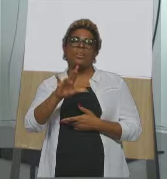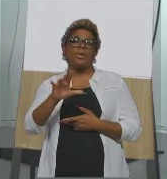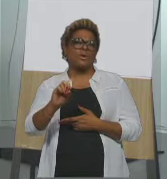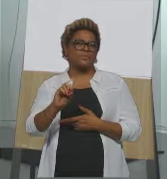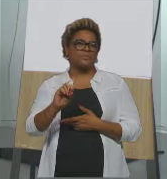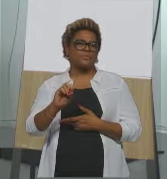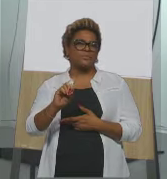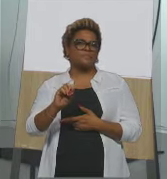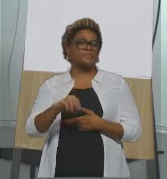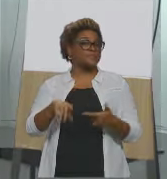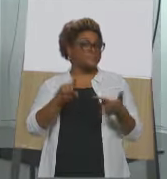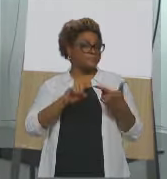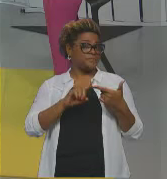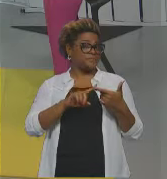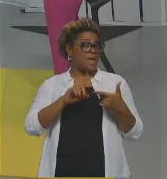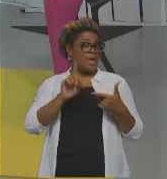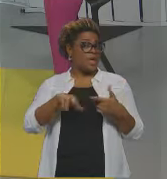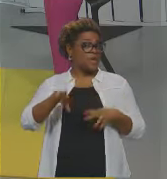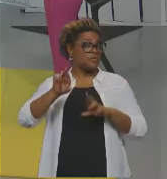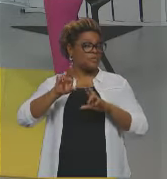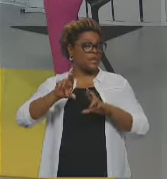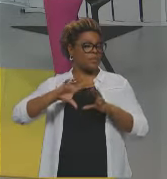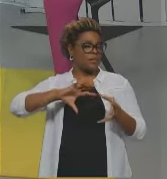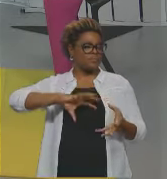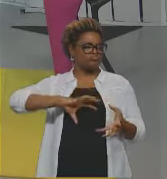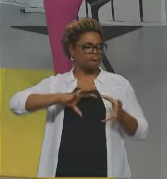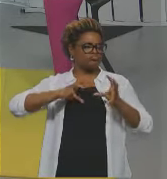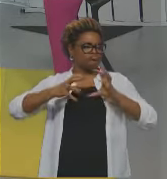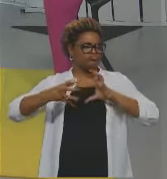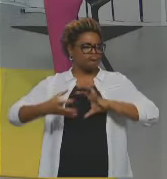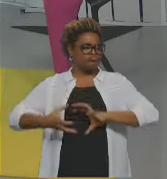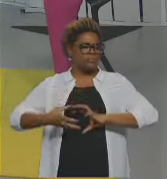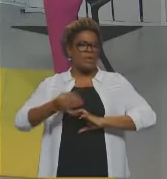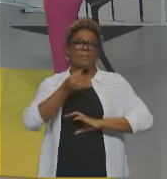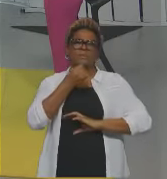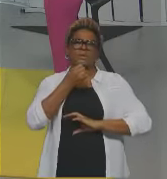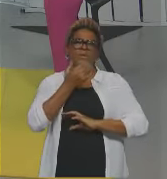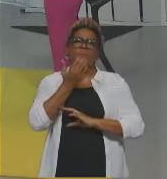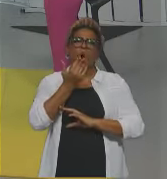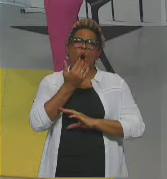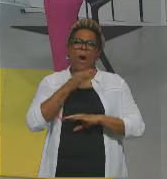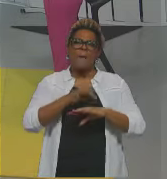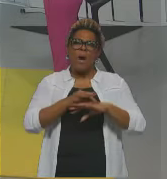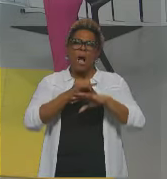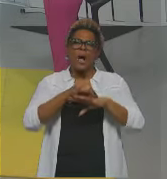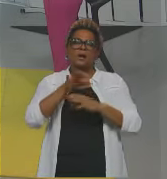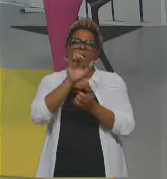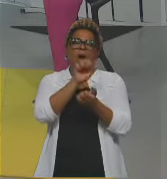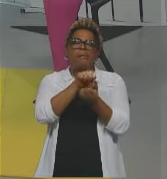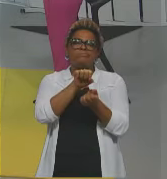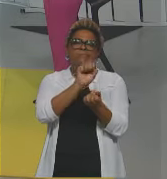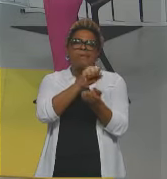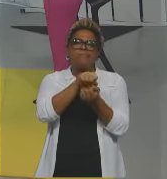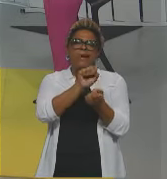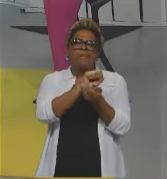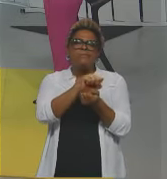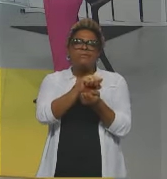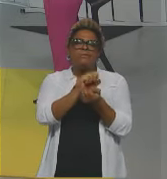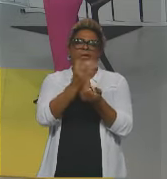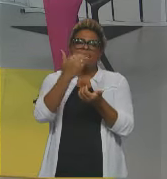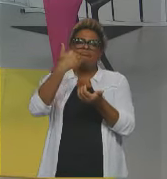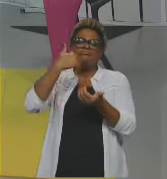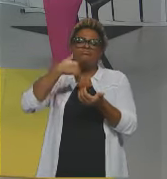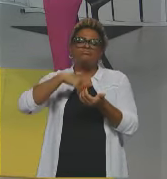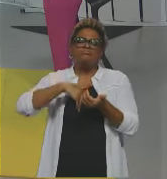alimentos, onde você come um bife e que ele vai ser mastigado, vai ser decomposto, vai ali para dentro do seu